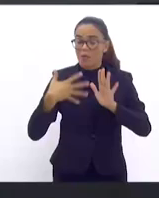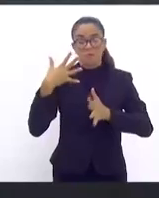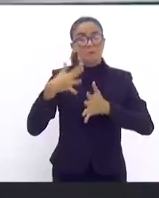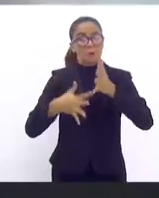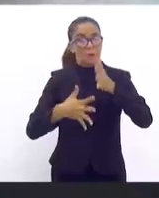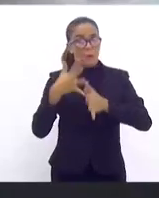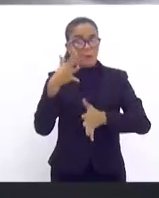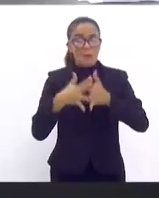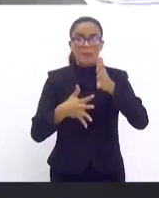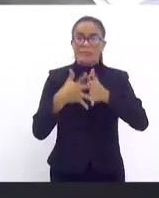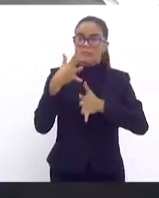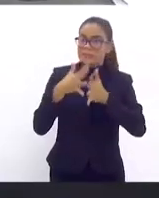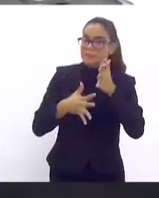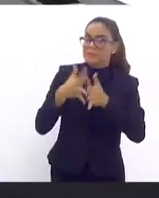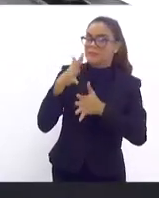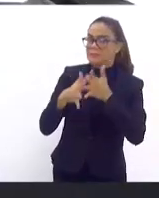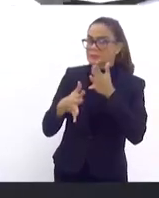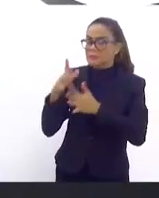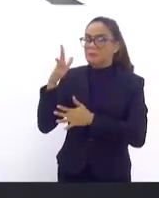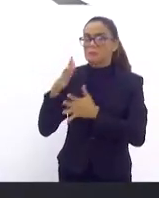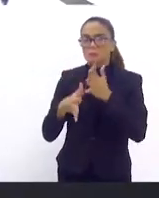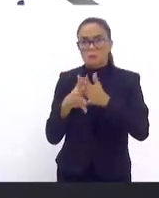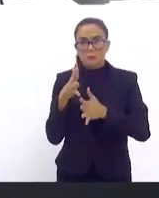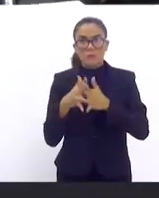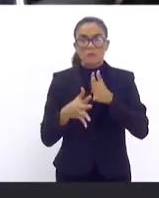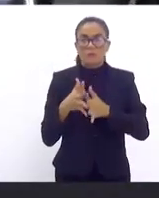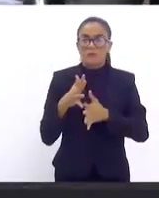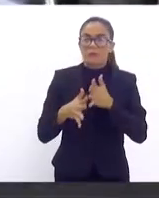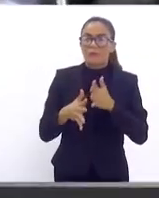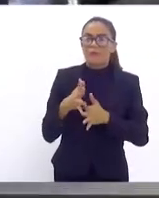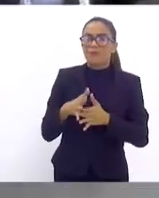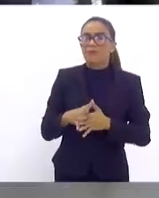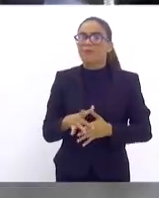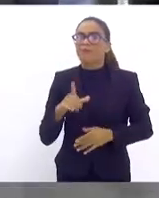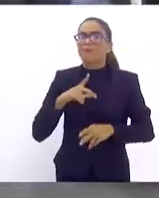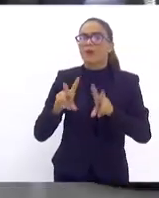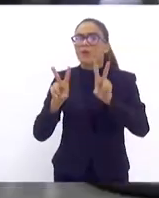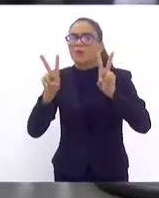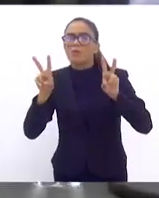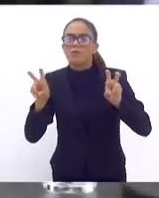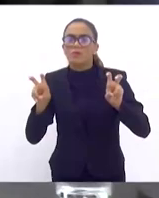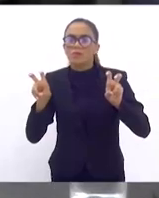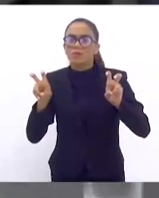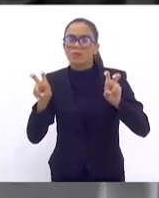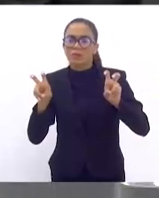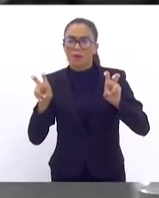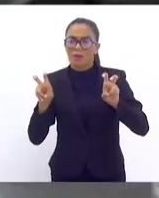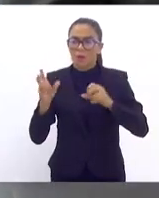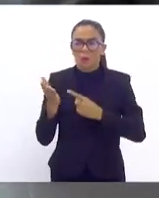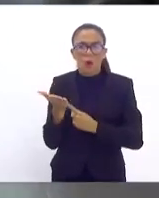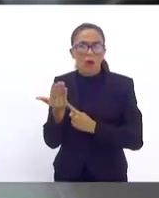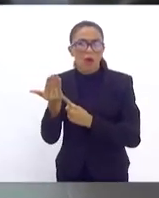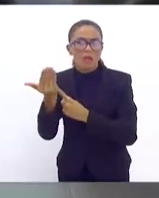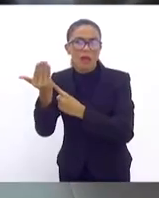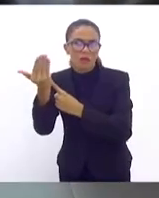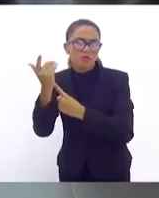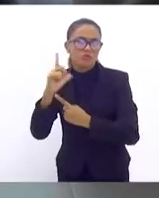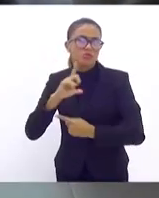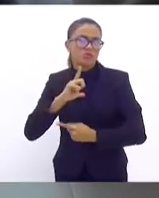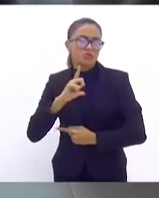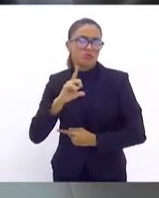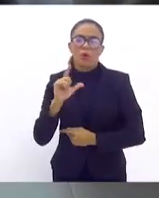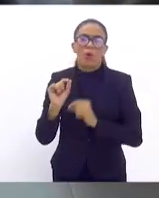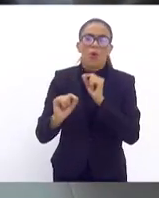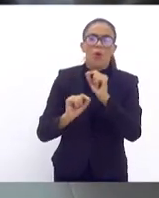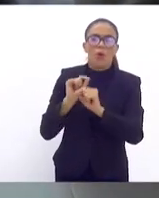complexo. Extremamente complexo. Com um tema que tem uma tecnologia que